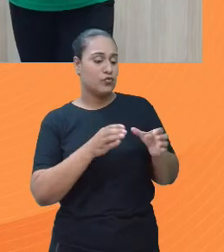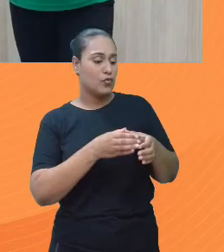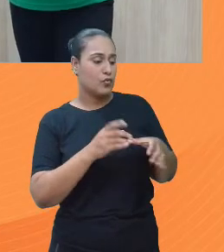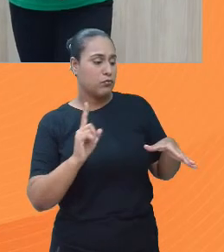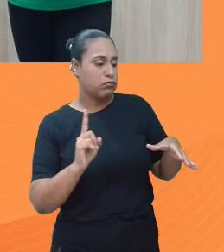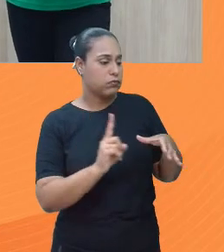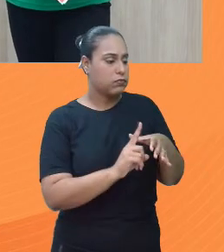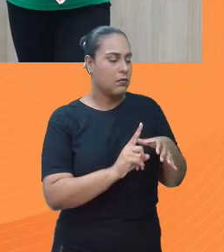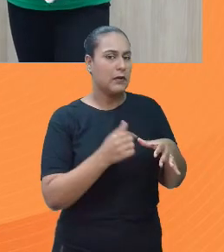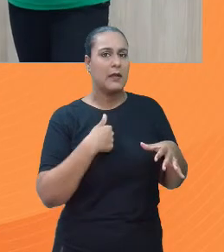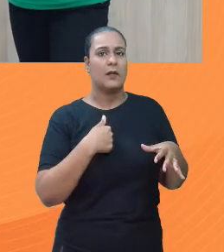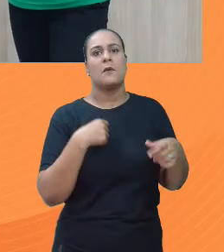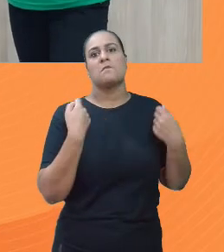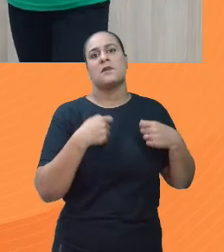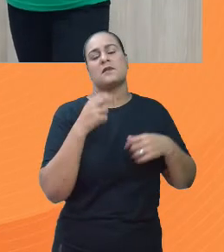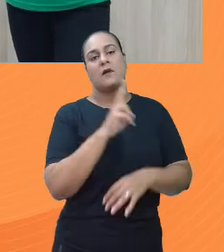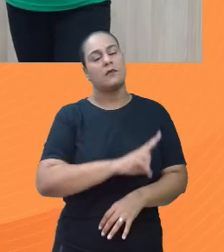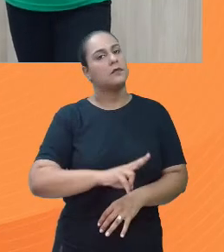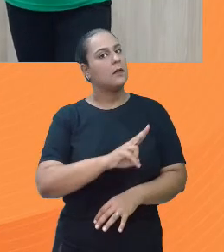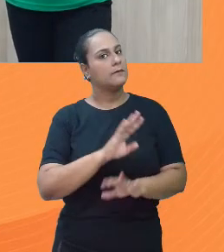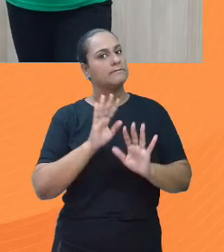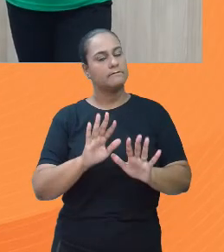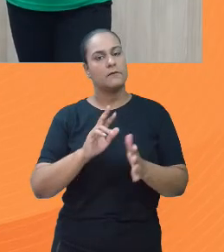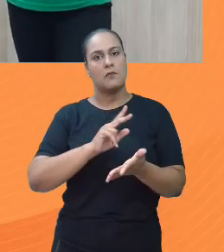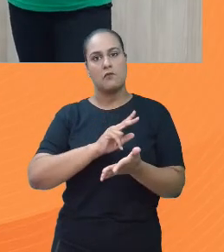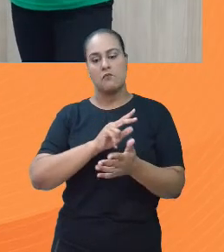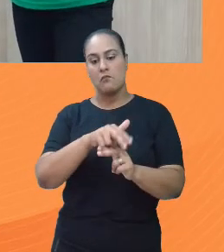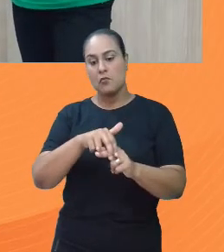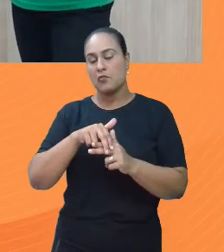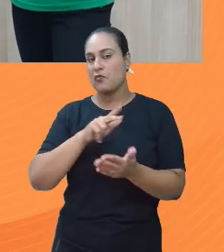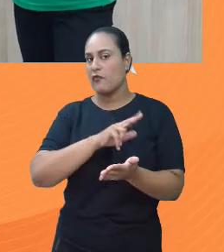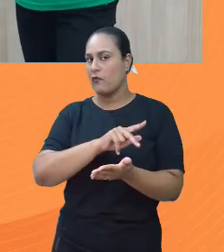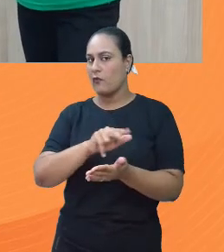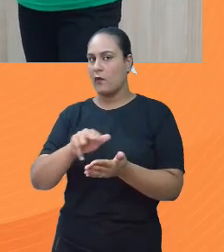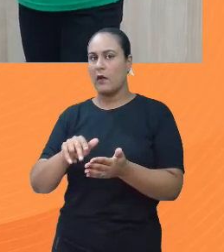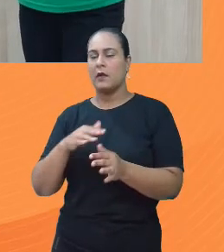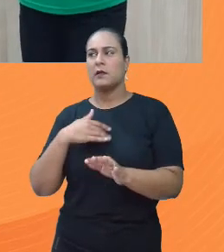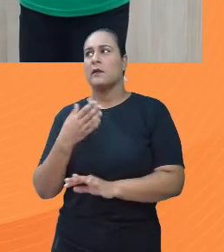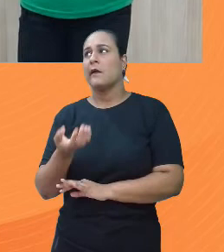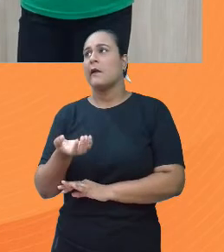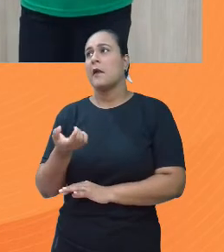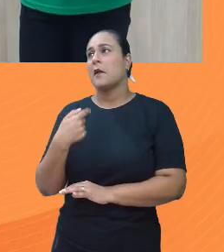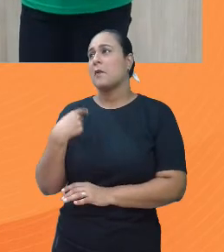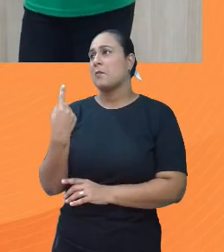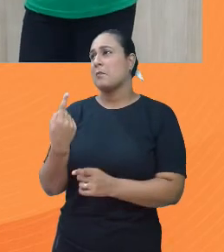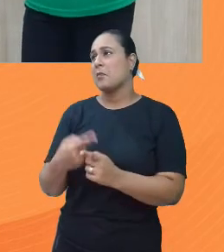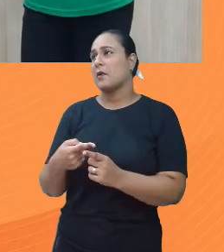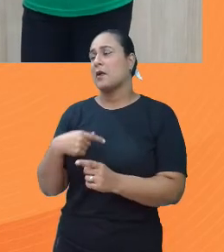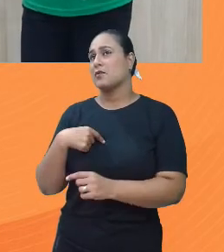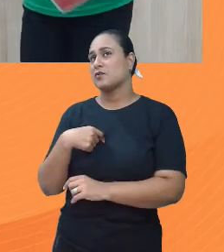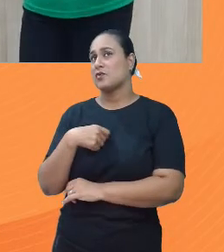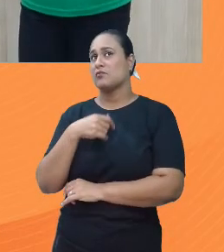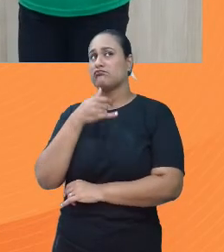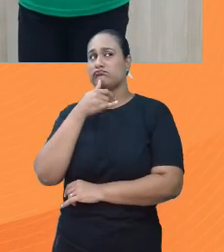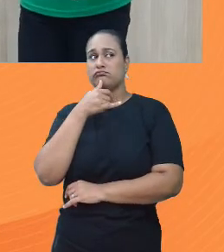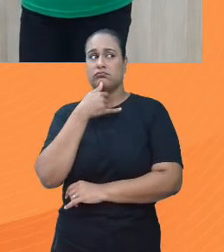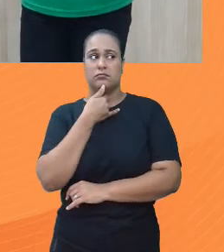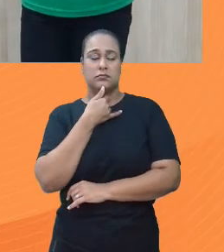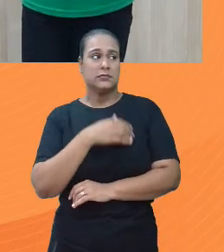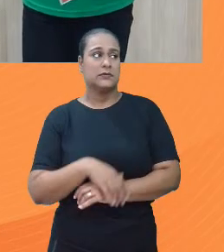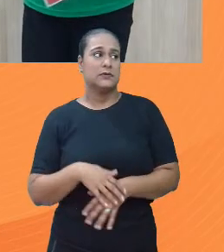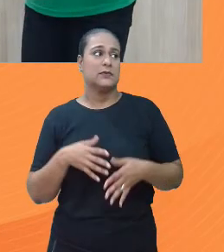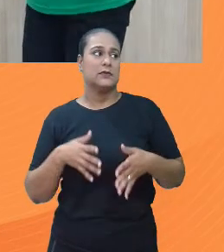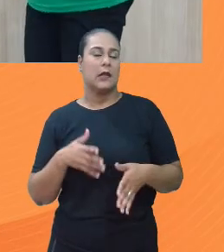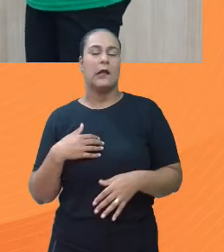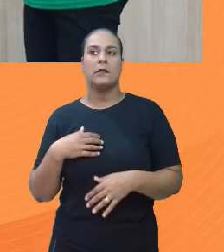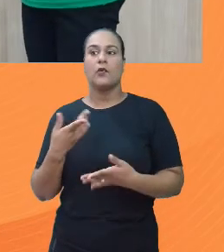entrar nessa onda. Então, vários são os motivos, né? Eu quero fazer isso porque eu sou introvertido, então eu quero chegar na festa